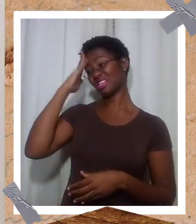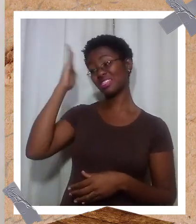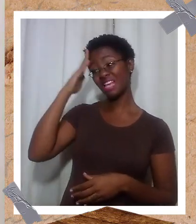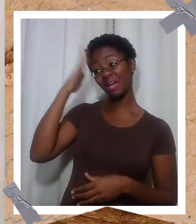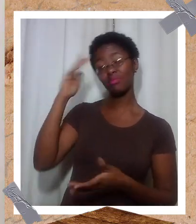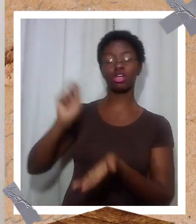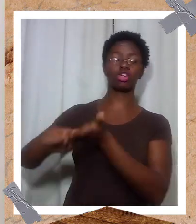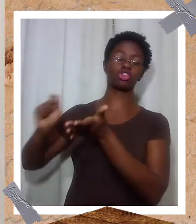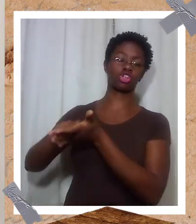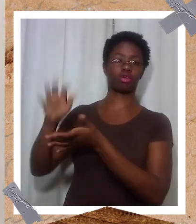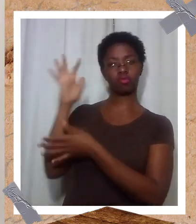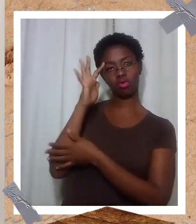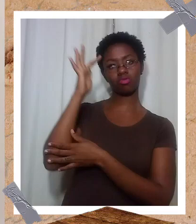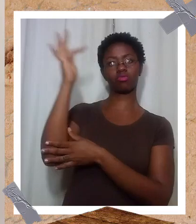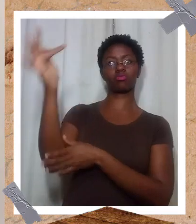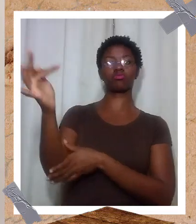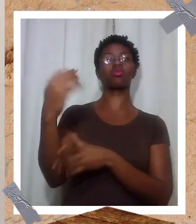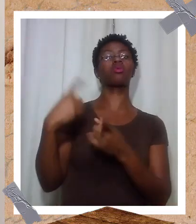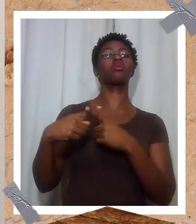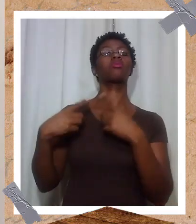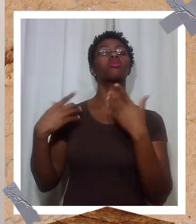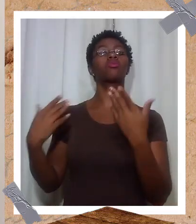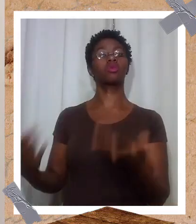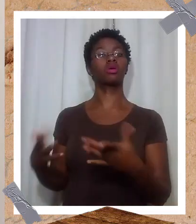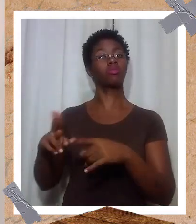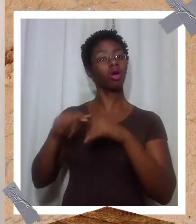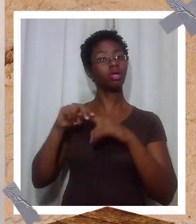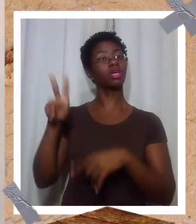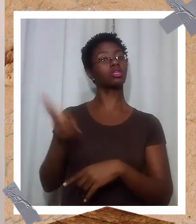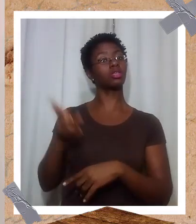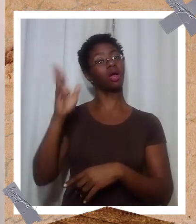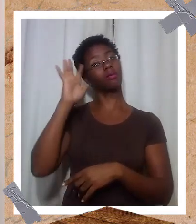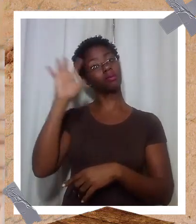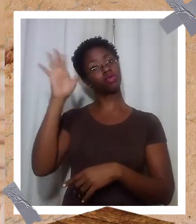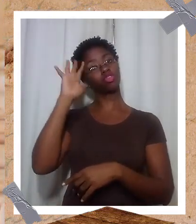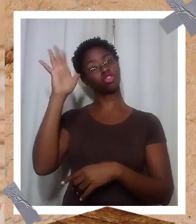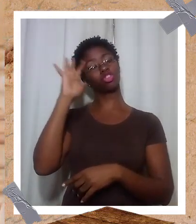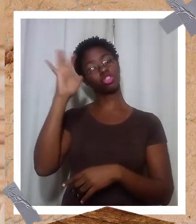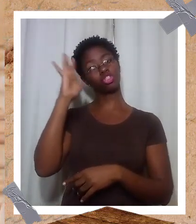escrever, porque ele sempre teve esse sonho tão